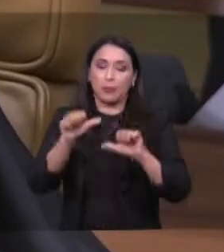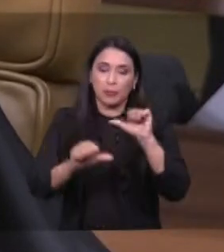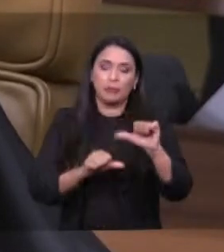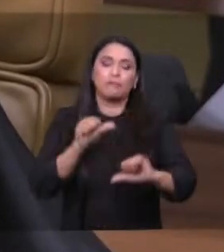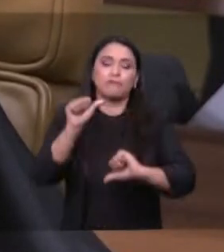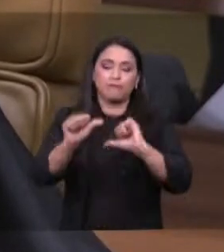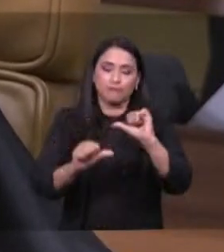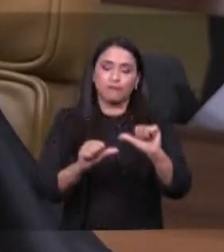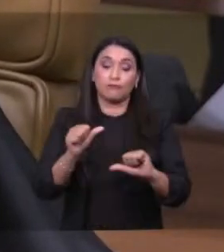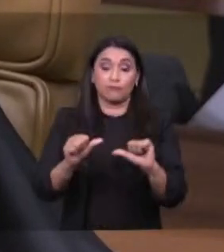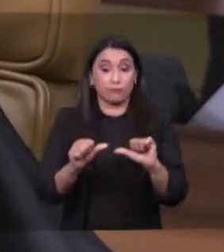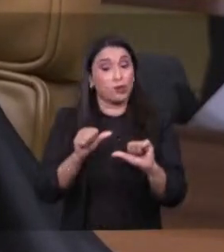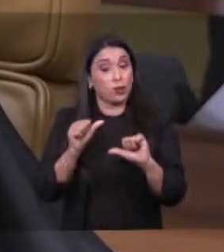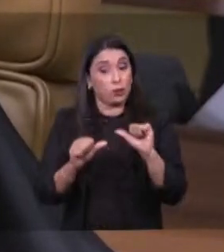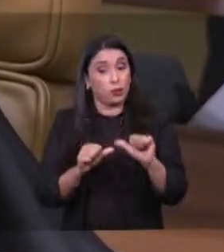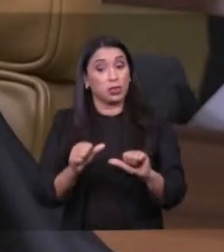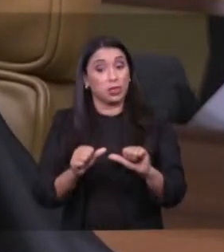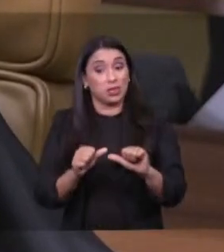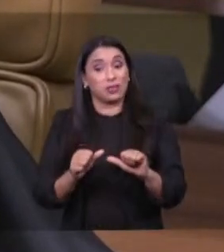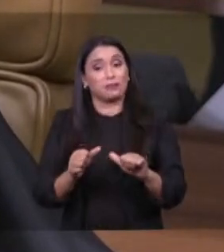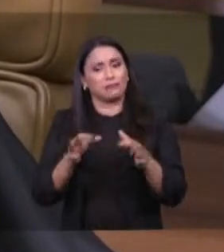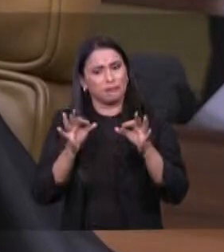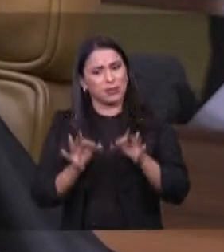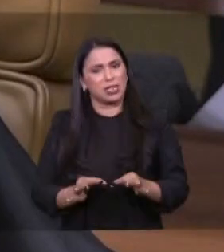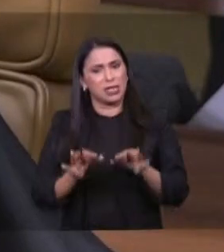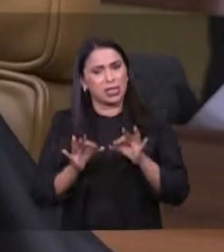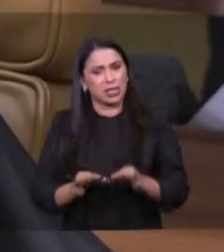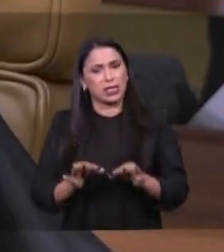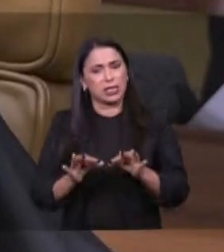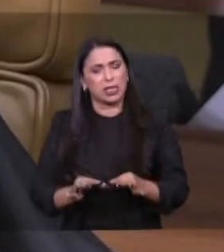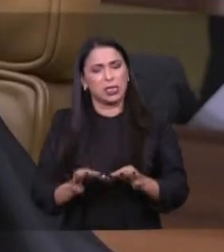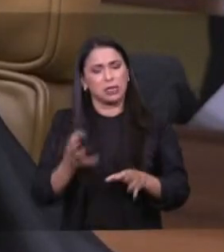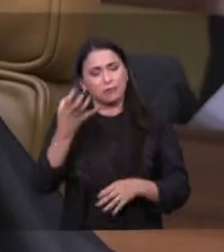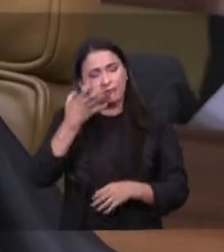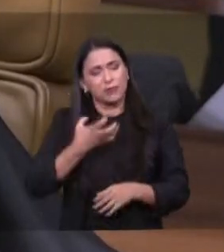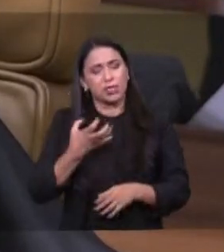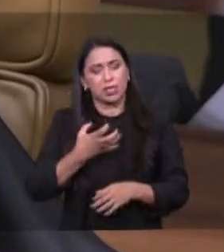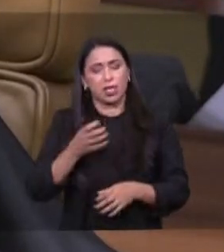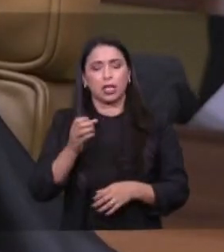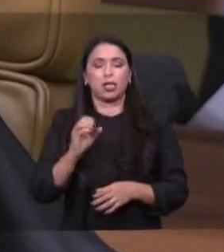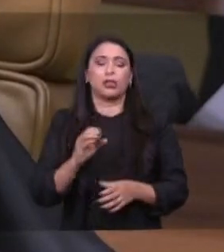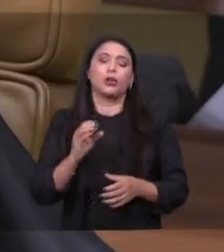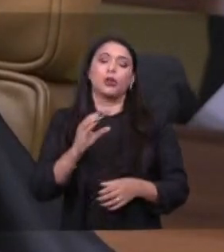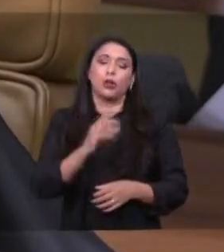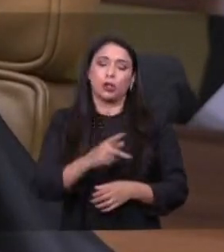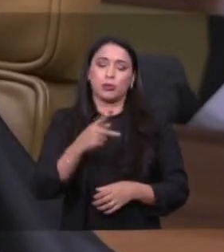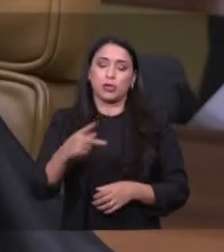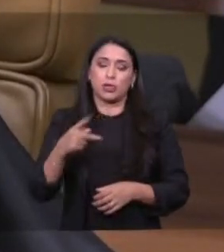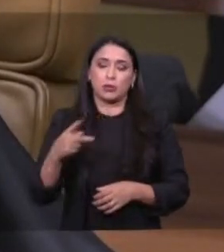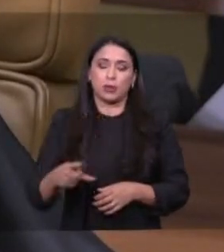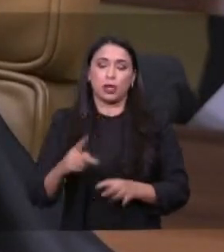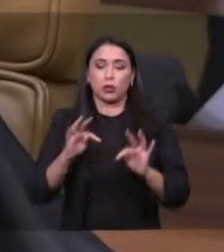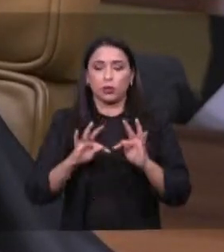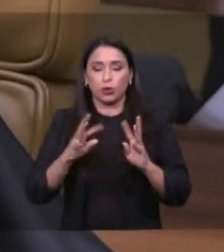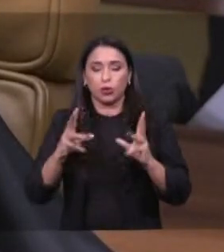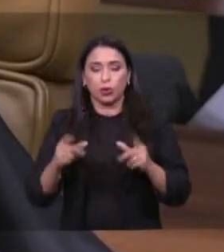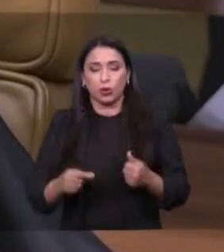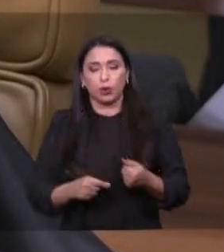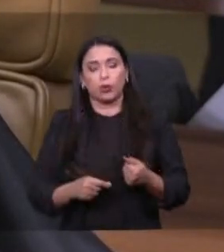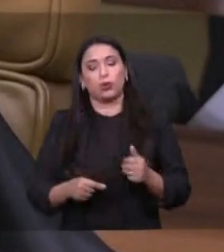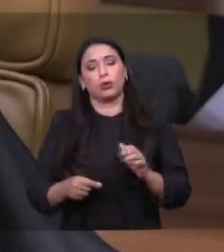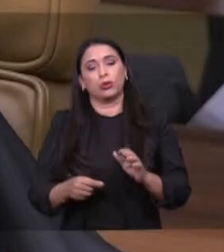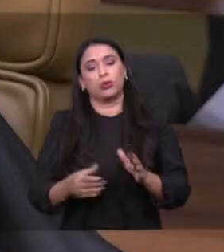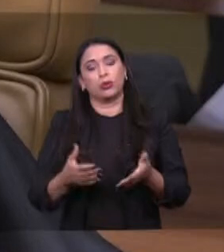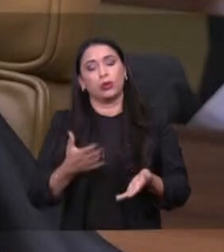mudança, que é uma mudança, não há dúvida, radical do nosso processo penal. Pelo exposto, senhora presidente, o meu dispositivo